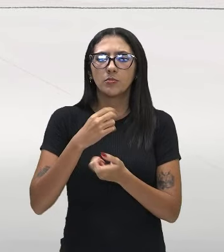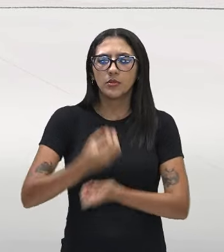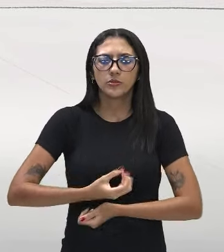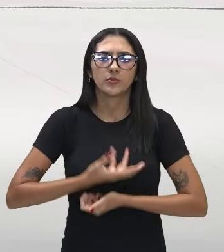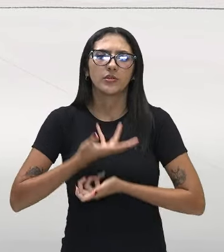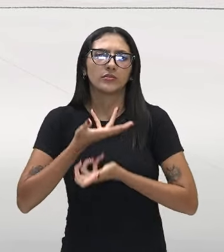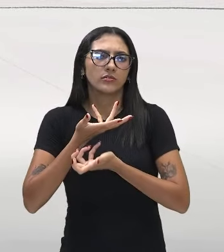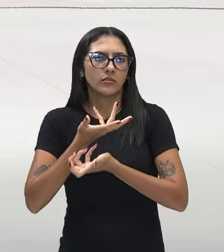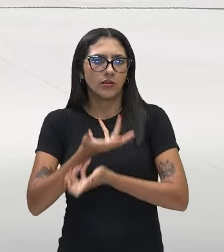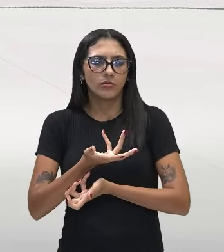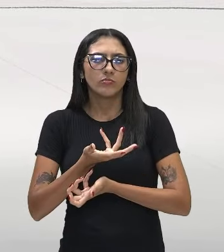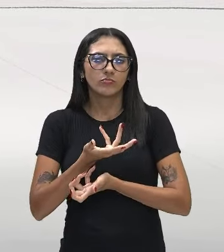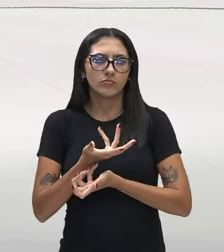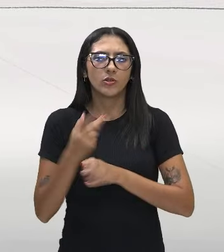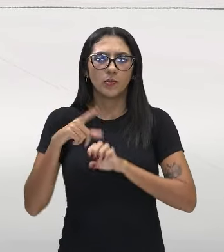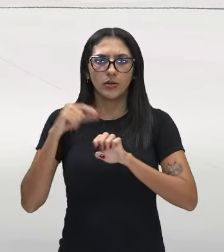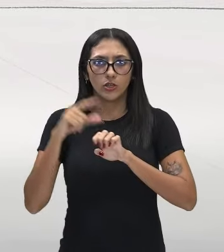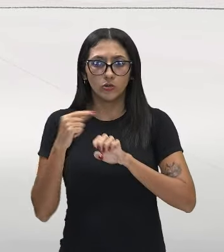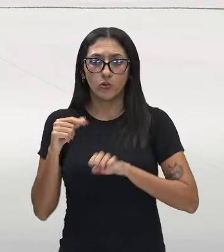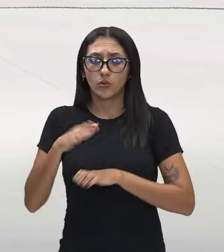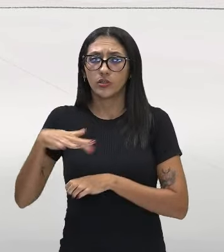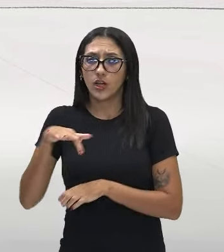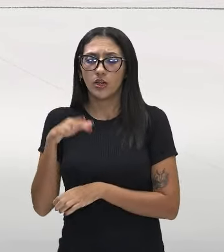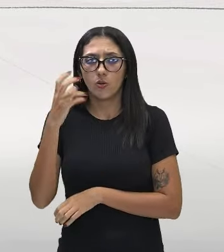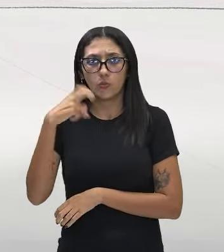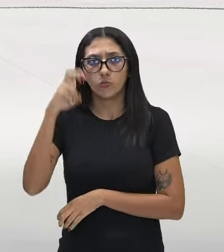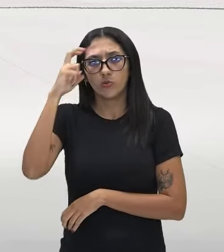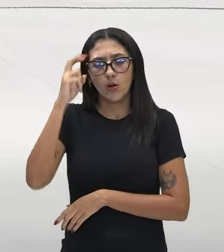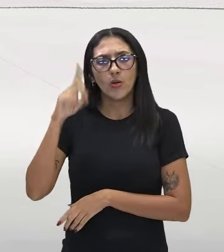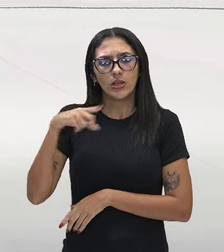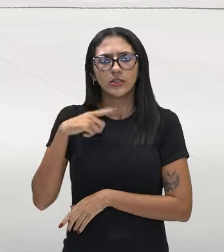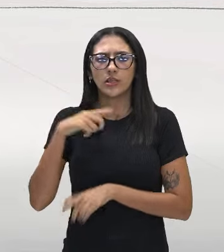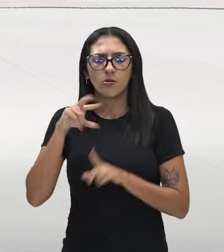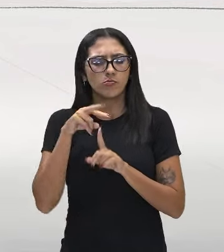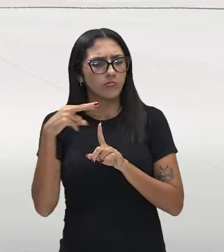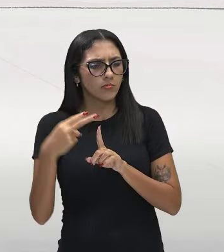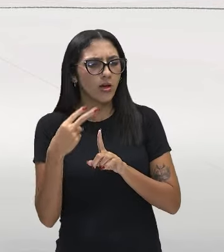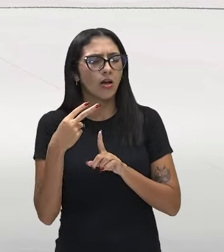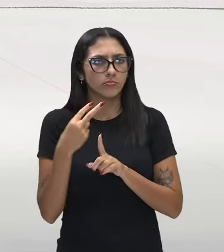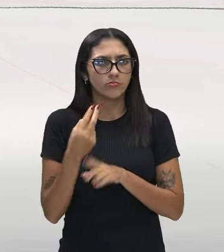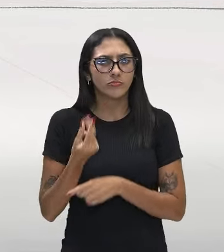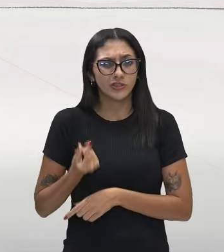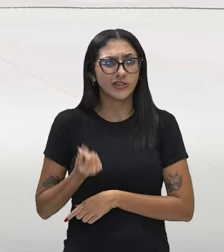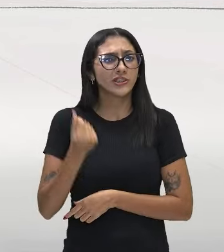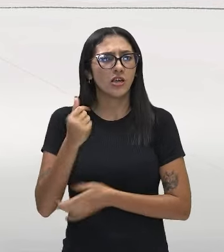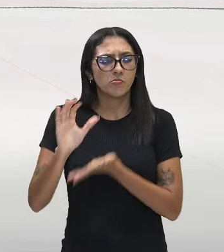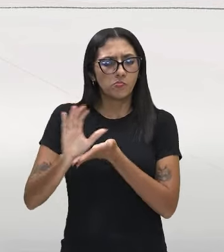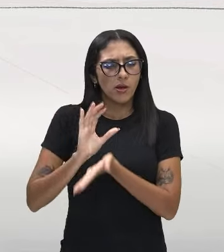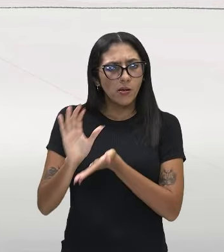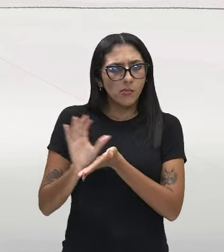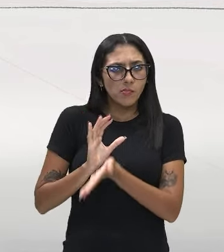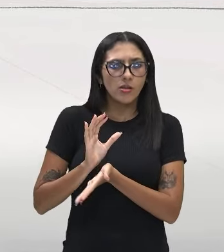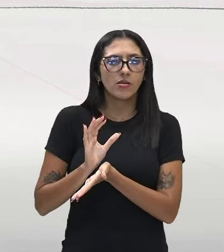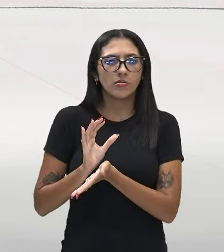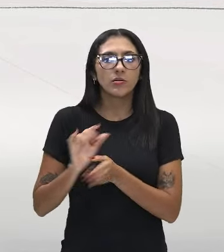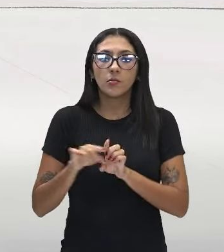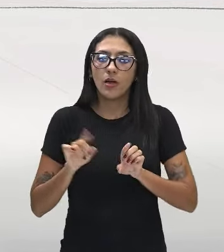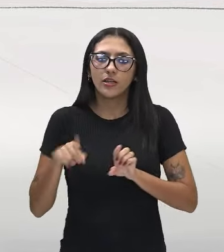ali. O empreendedor cultural, ele, claro, ele visa, sim, o seu retorno econômico, mas ele usa a